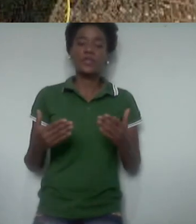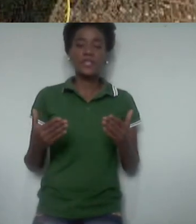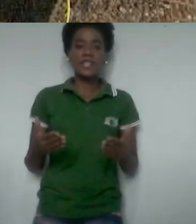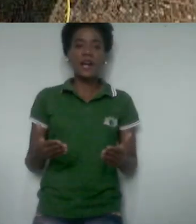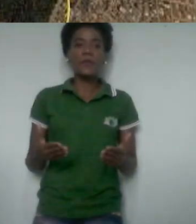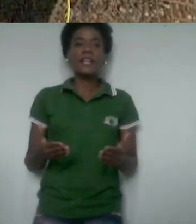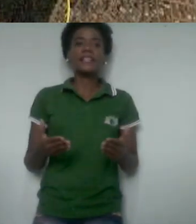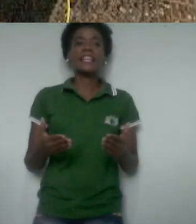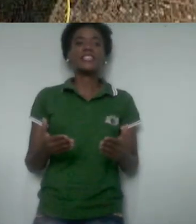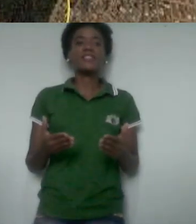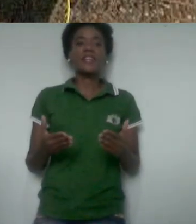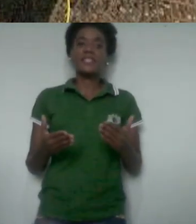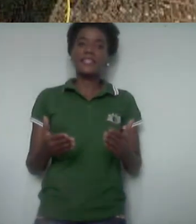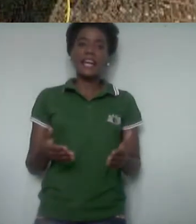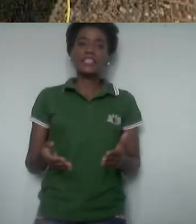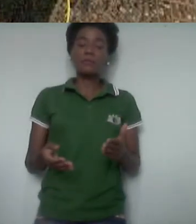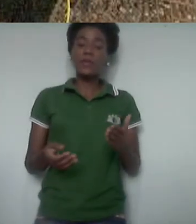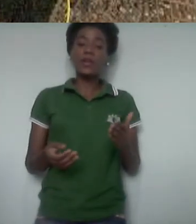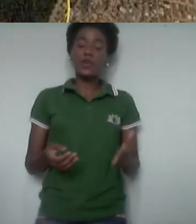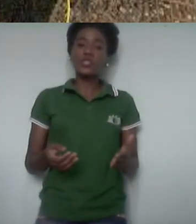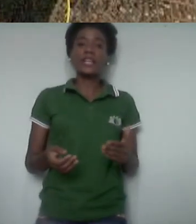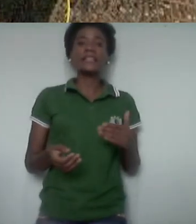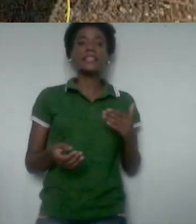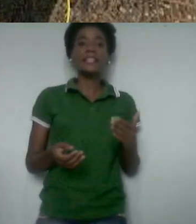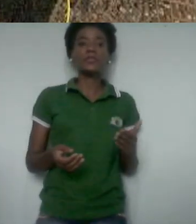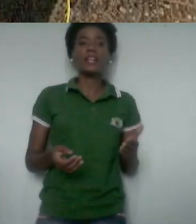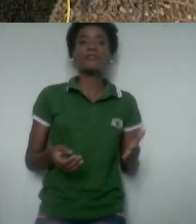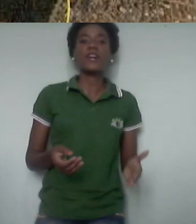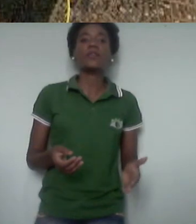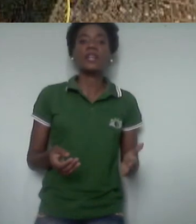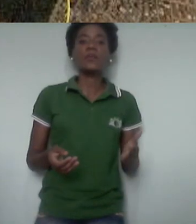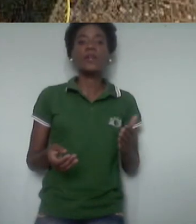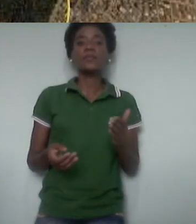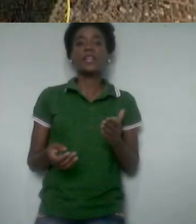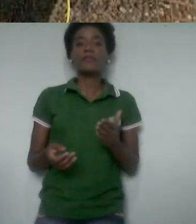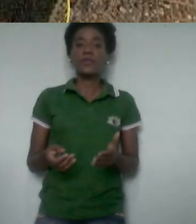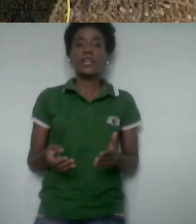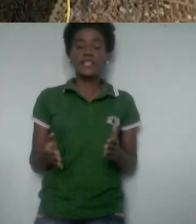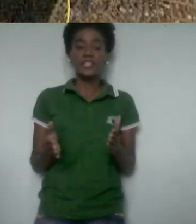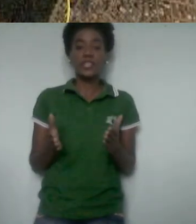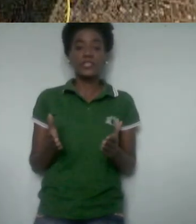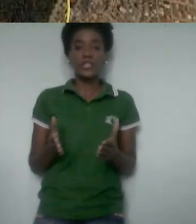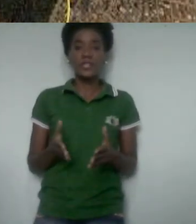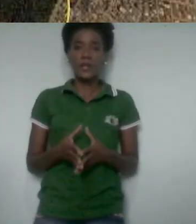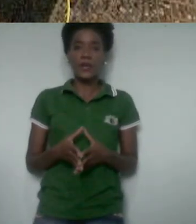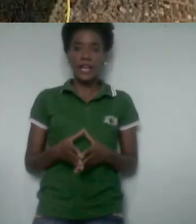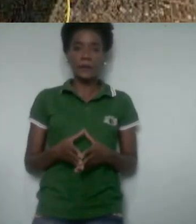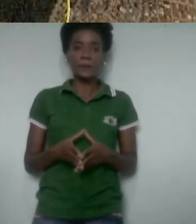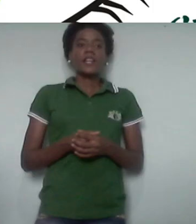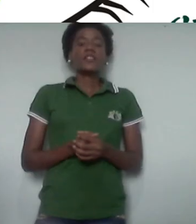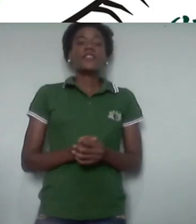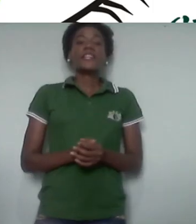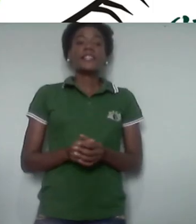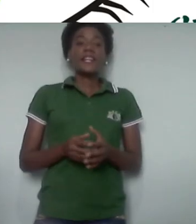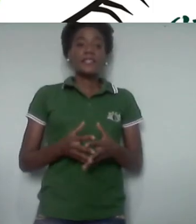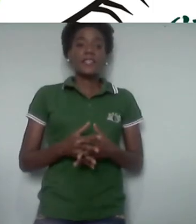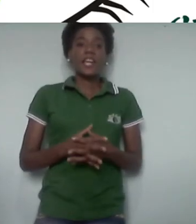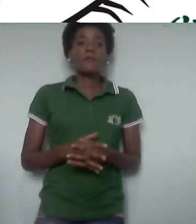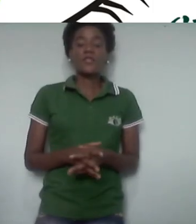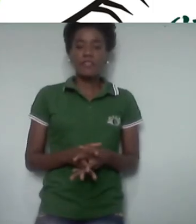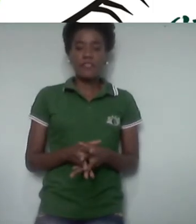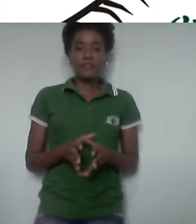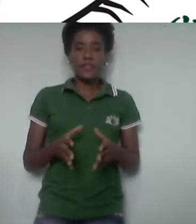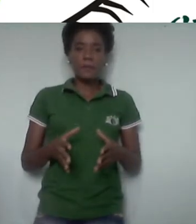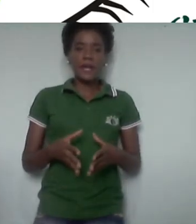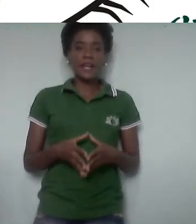ocorra a manutenção da diversidade biológica, tanto na fauna quanto na flora existente nesse local. Em nossa análise,